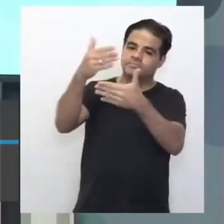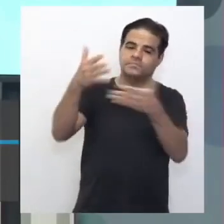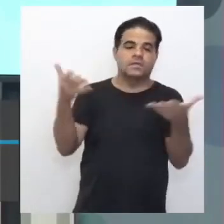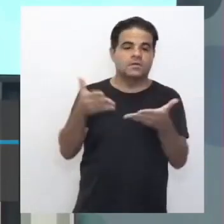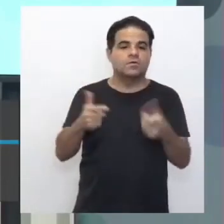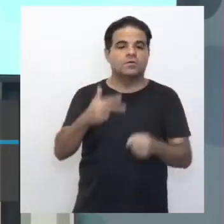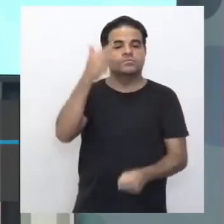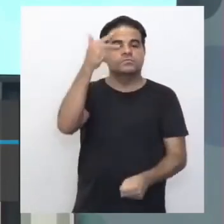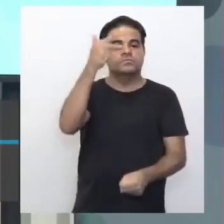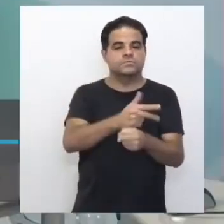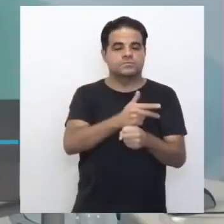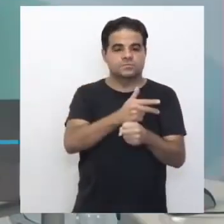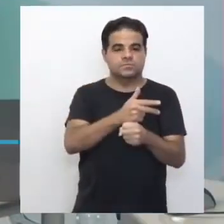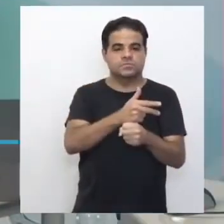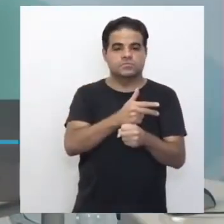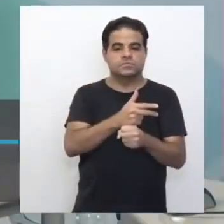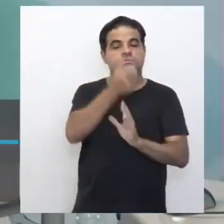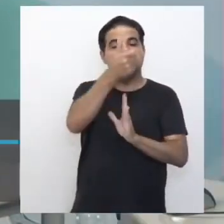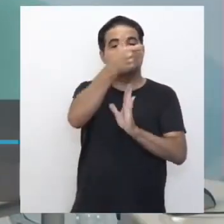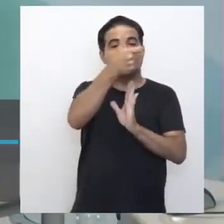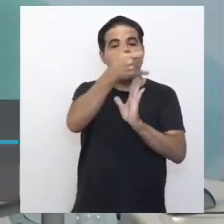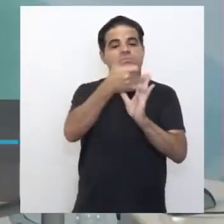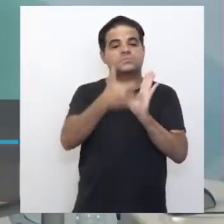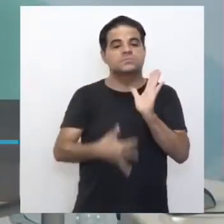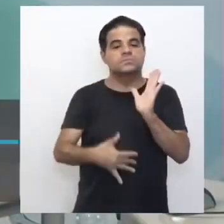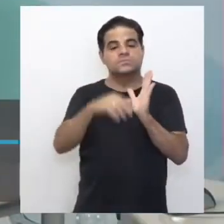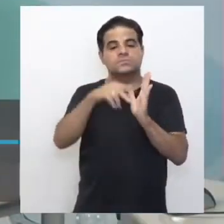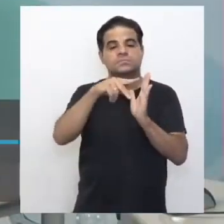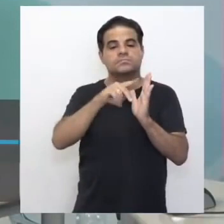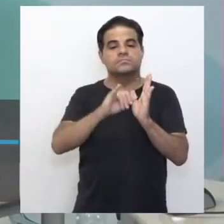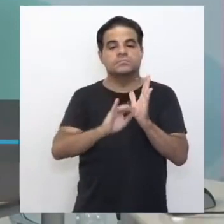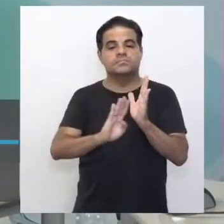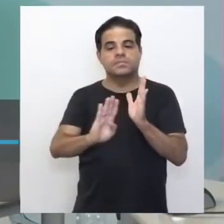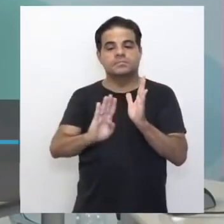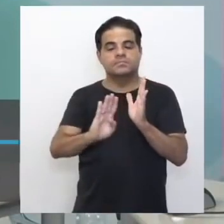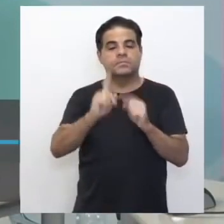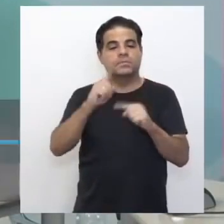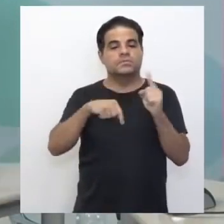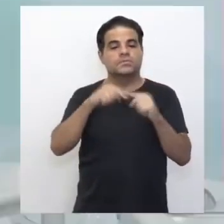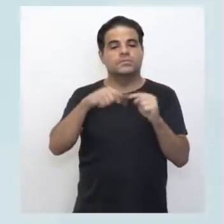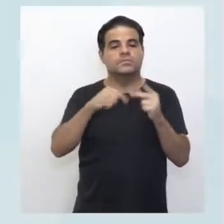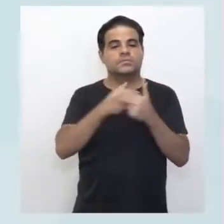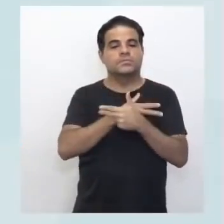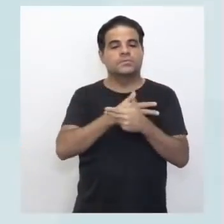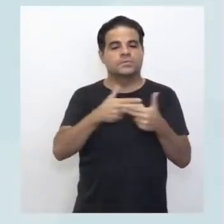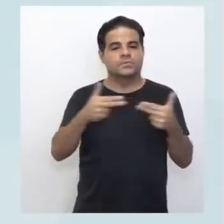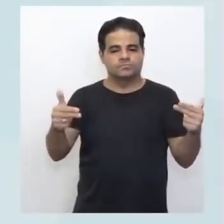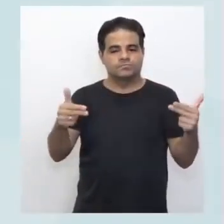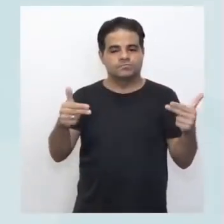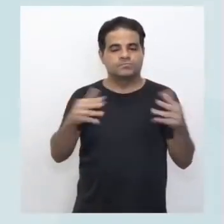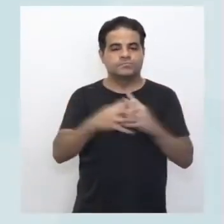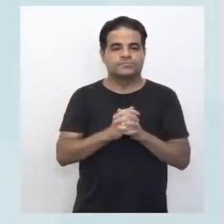professor? Isso, um vídeo sobre o PIB, Produto Interno Bruto, na tela.